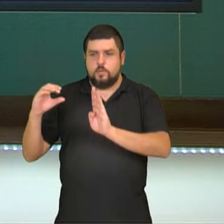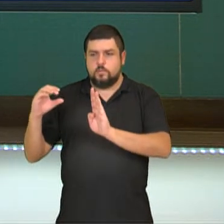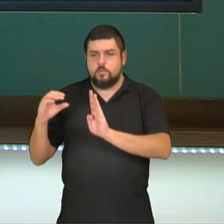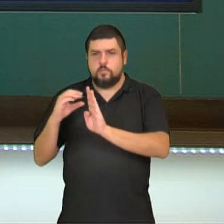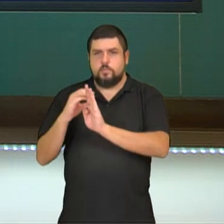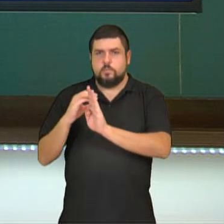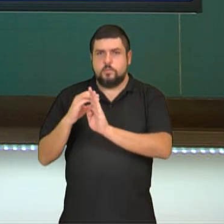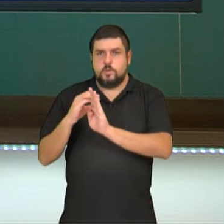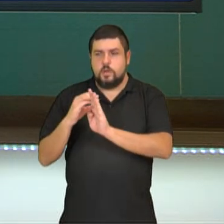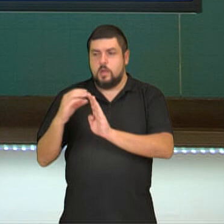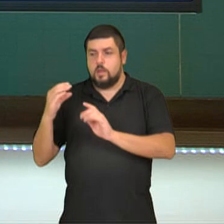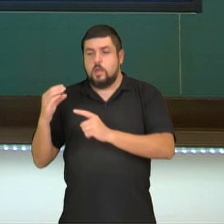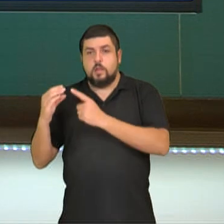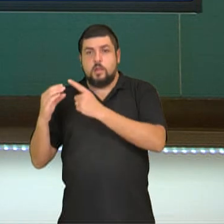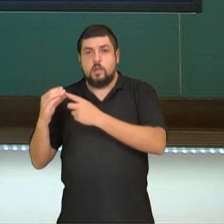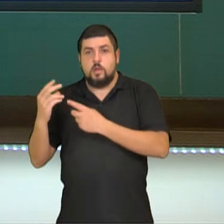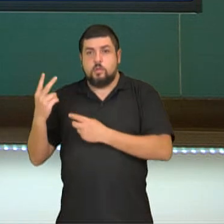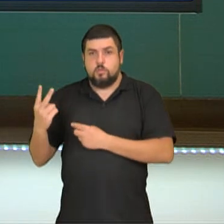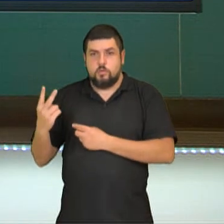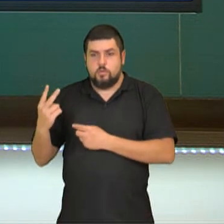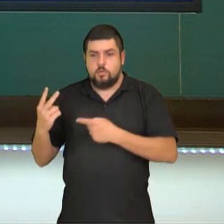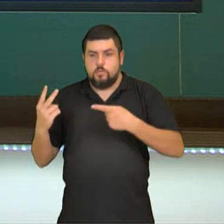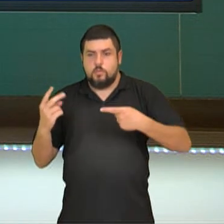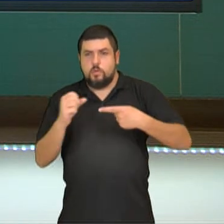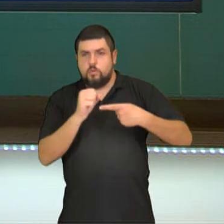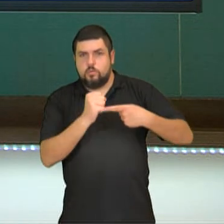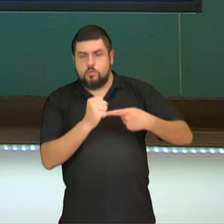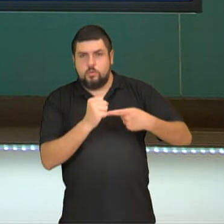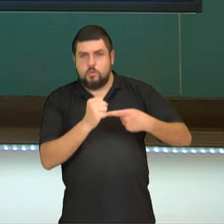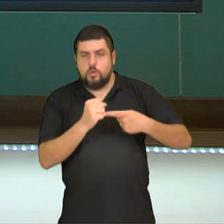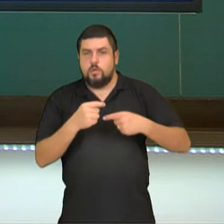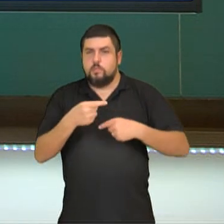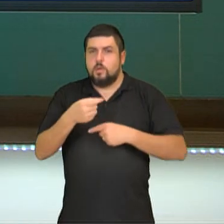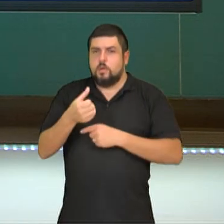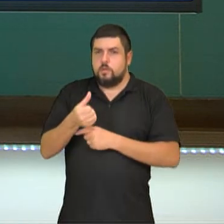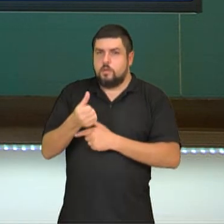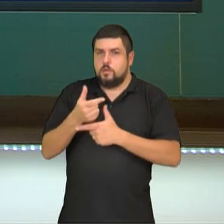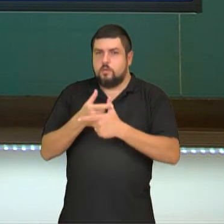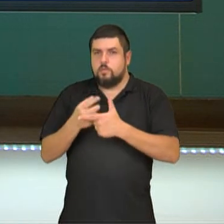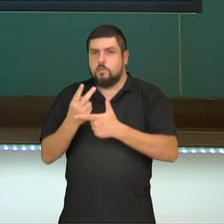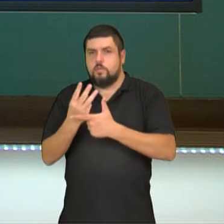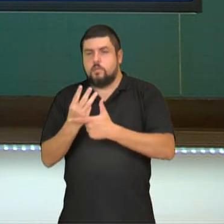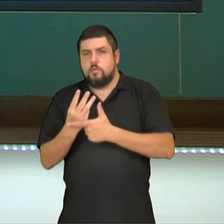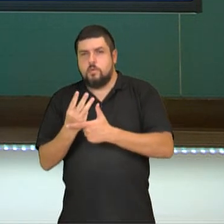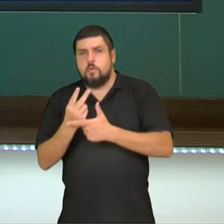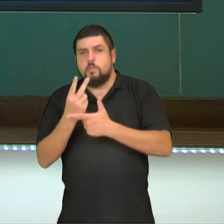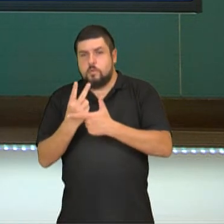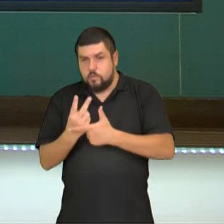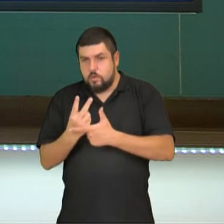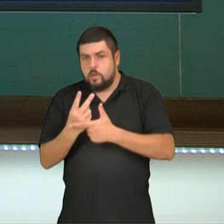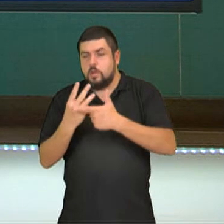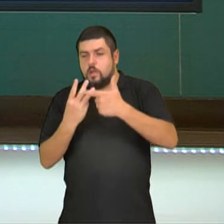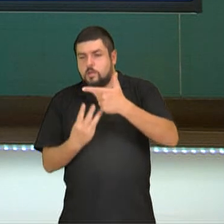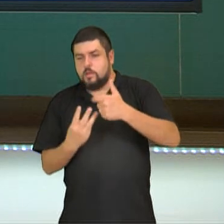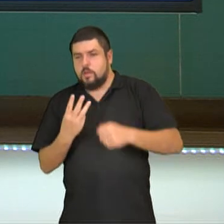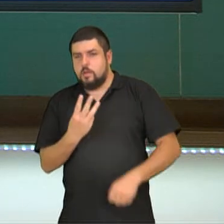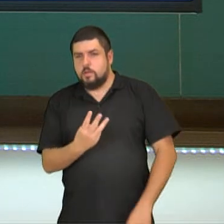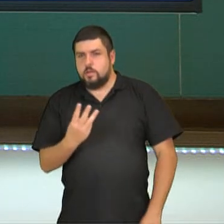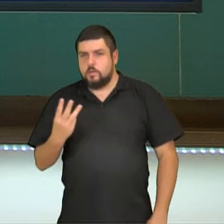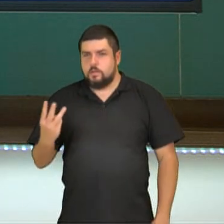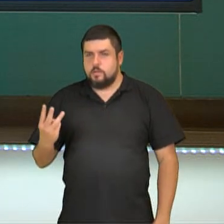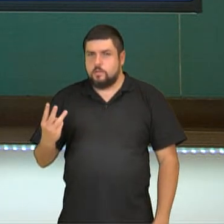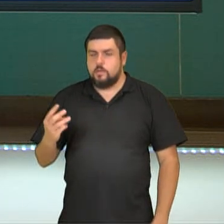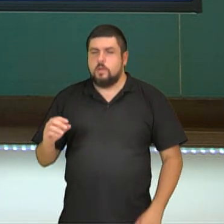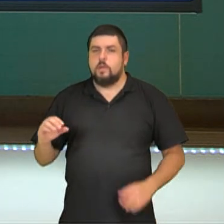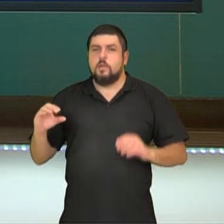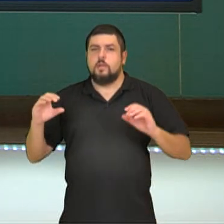2, soma com menos 8 dá menos 6, divide por 2, menos 6 por 2 dá 3 para cada um. Então, eu tenho a carga final do C, que é